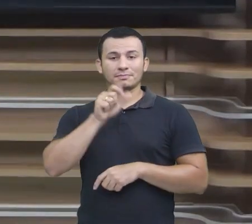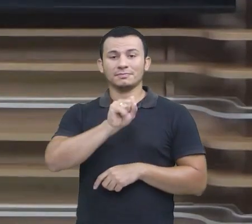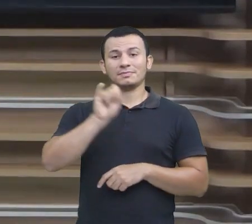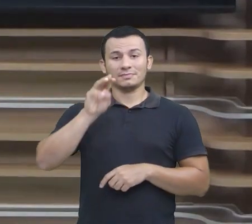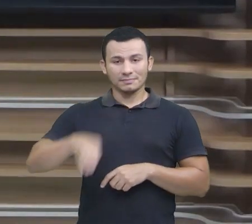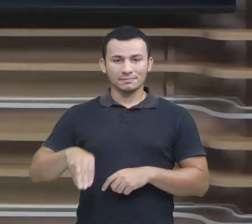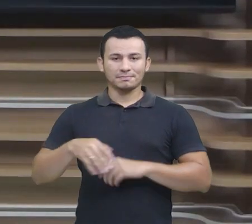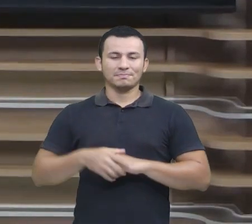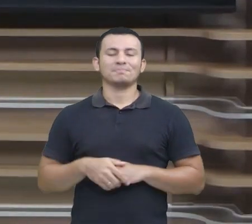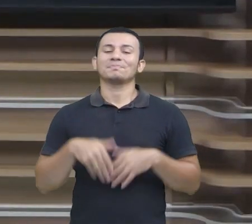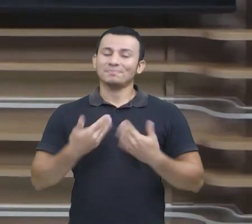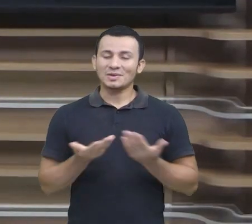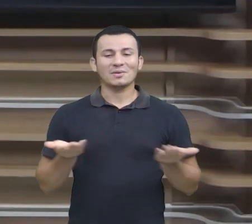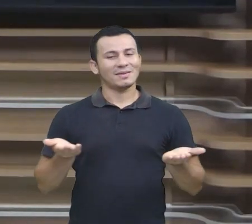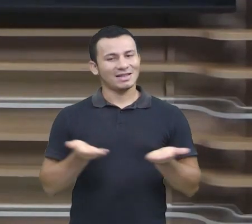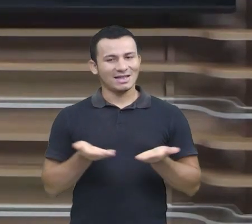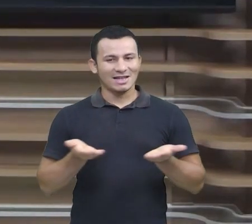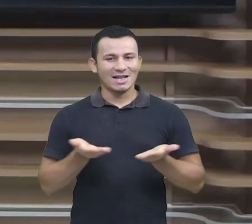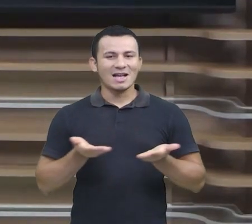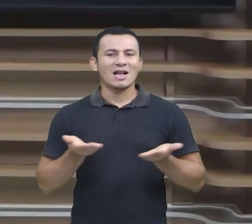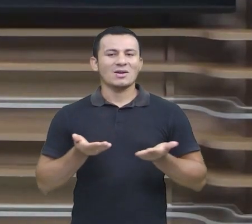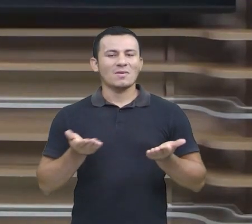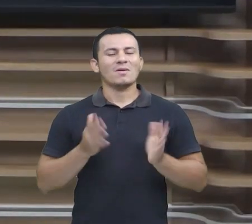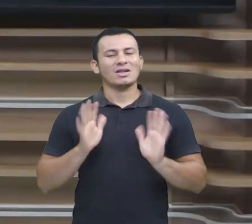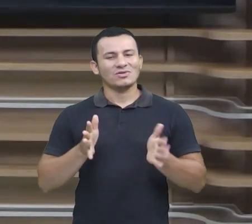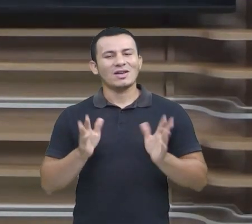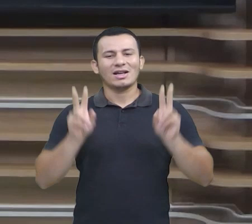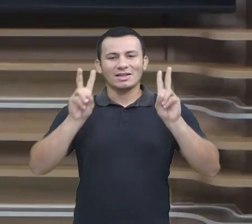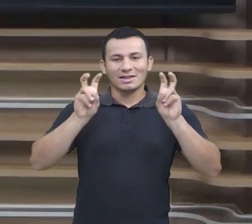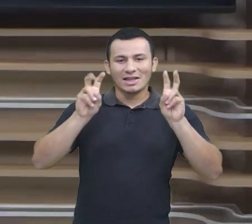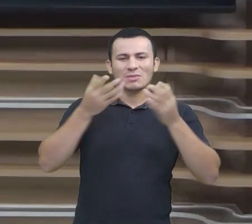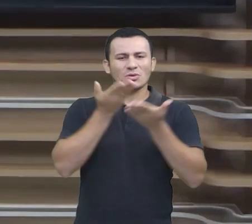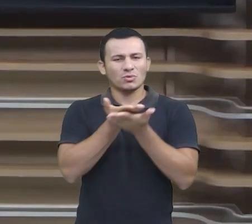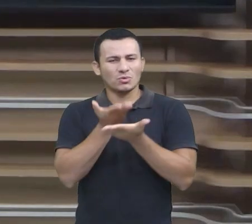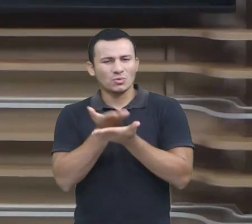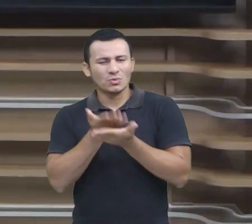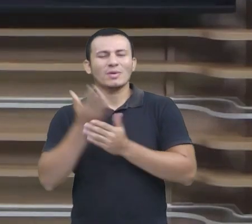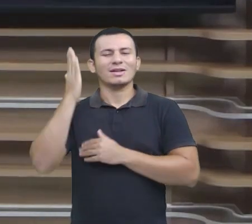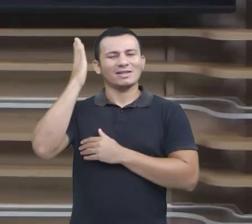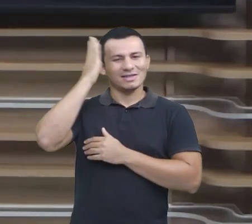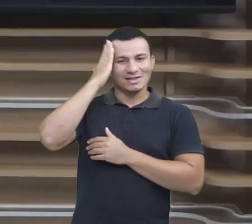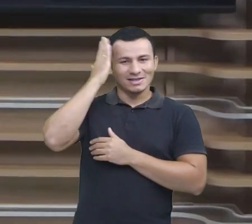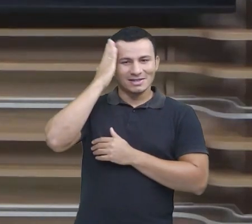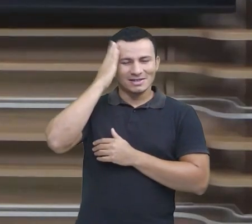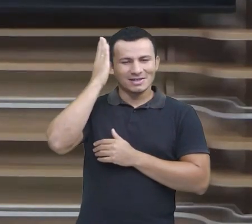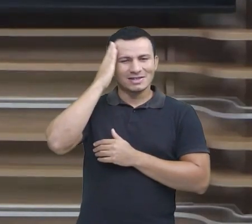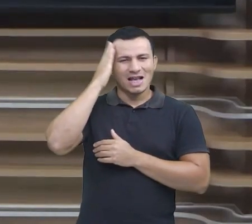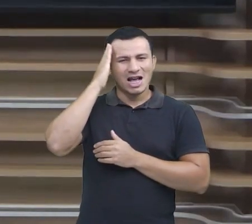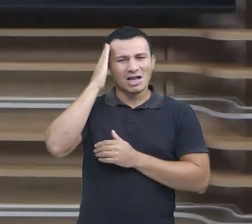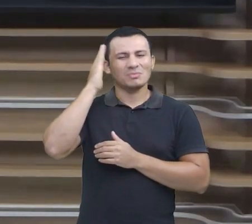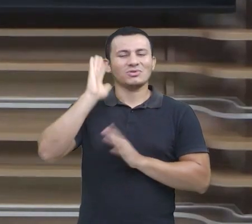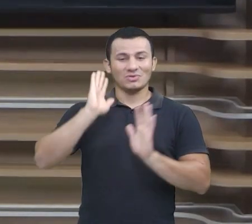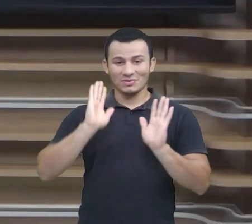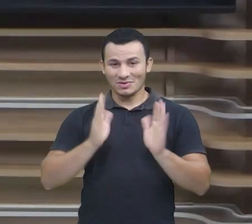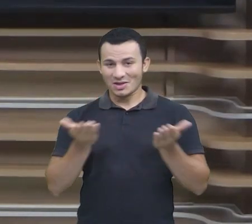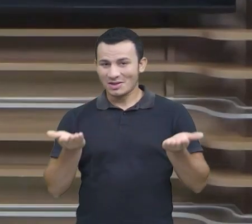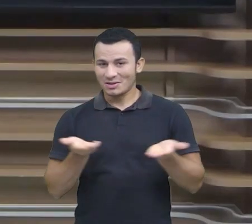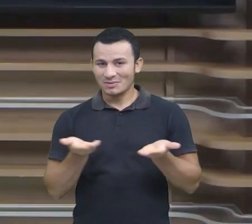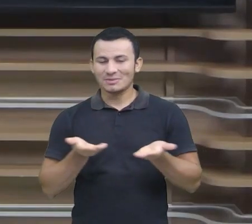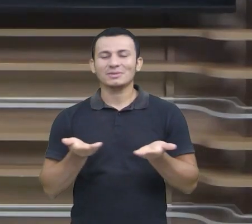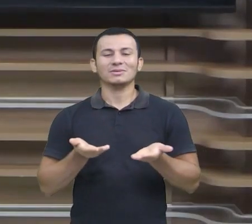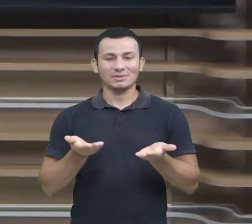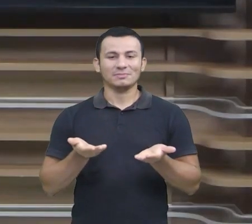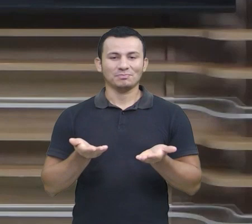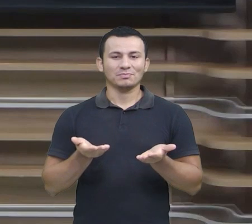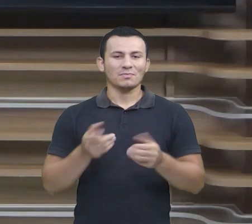Então agora, crianças, que nós já desvendamos, nós já descobrimos muitas coisas na nossa aula de hoje,